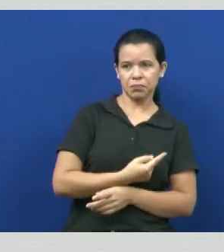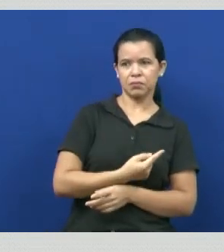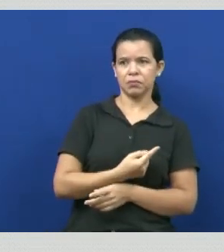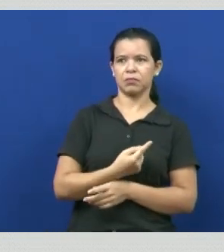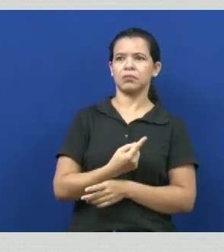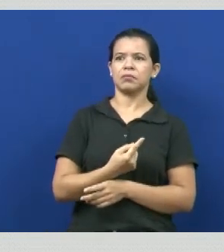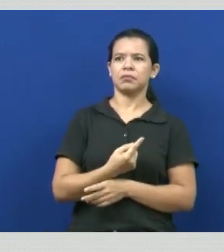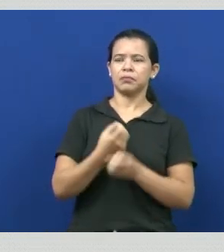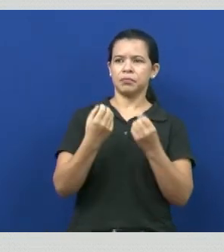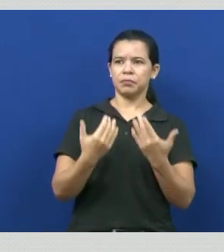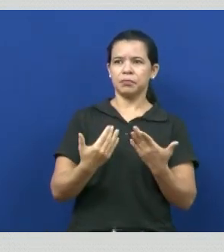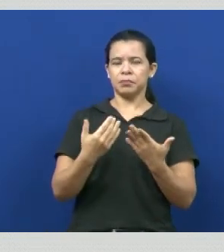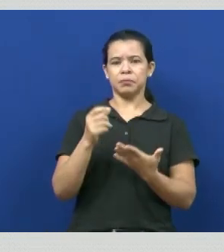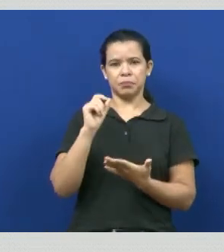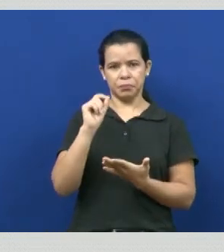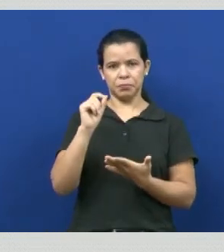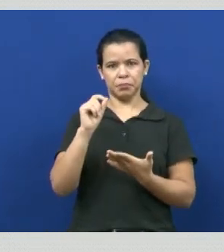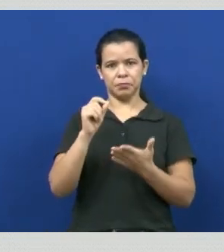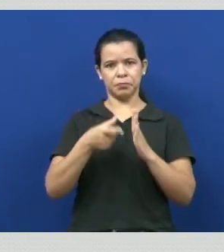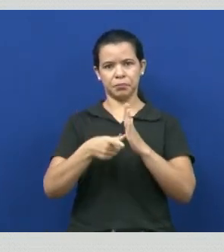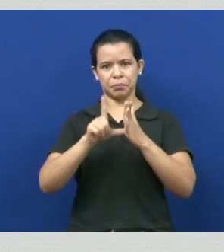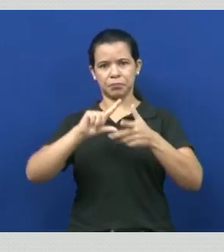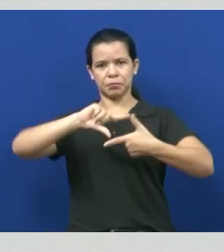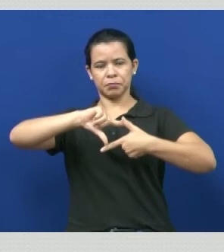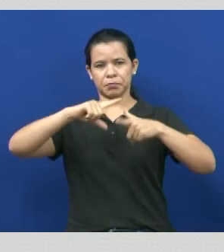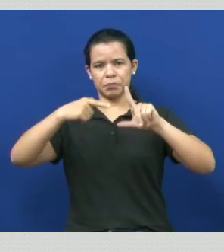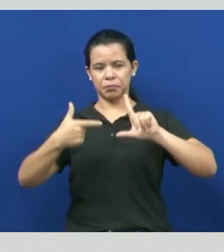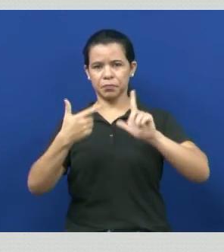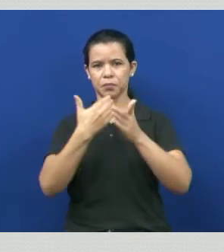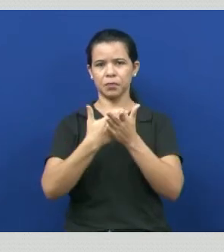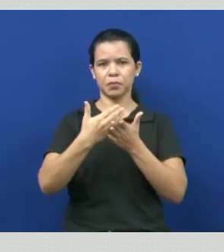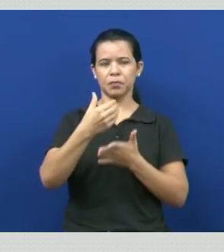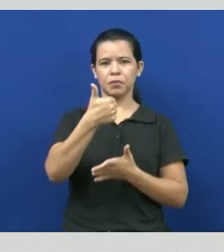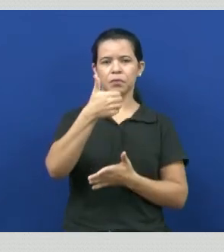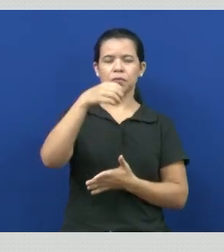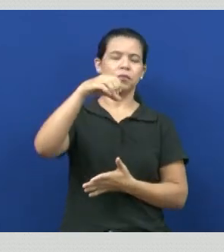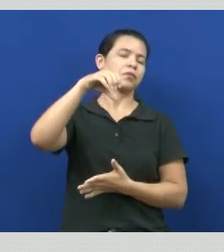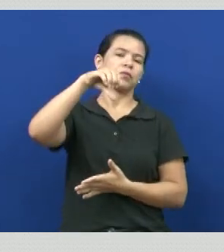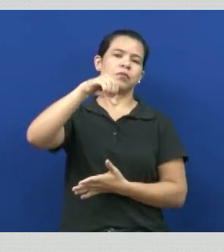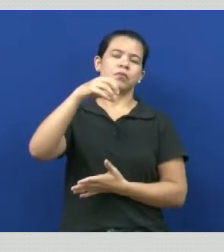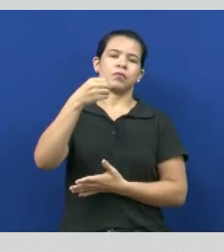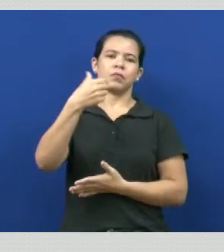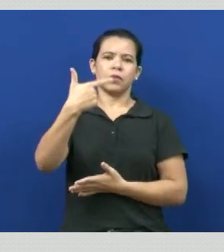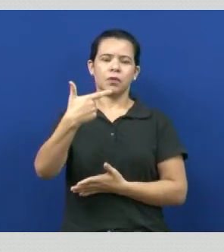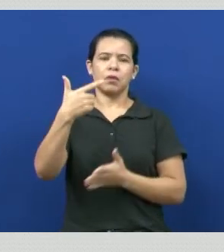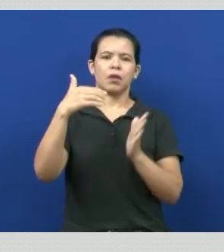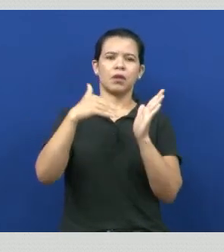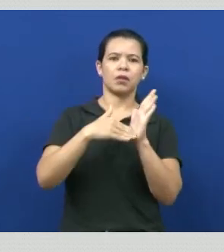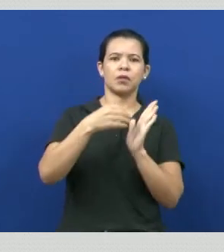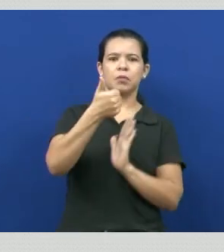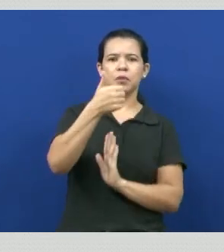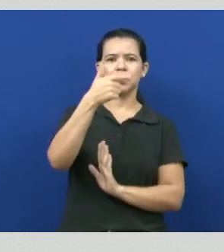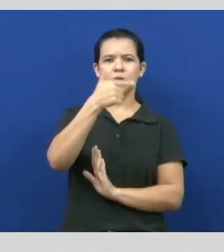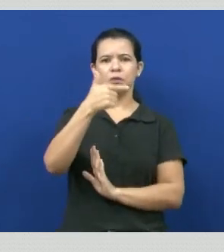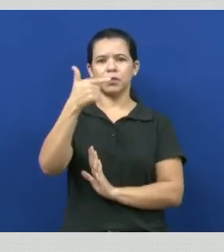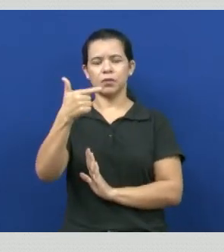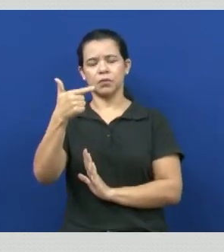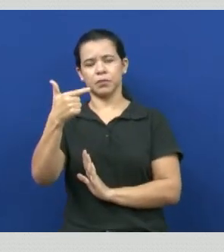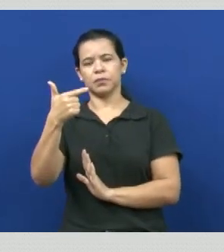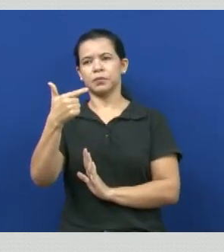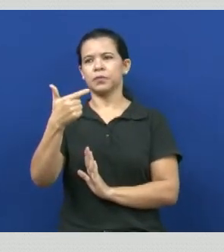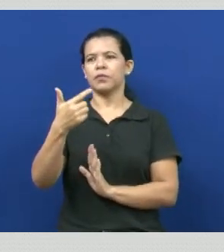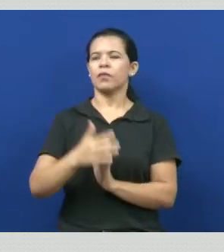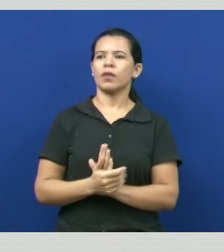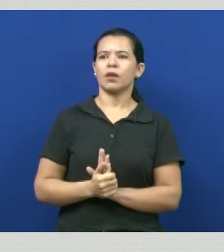pré-modernismo? Ele iniciou em 1902, e terminou em 1922 com a Semana de Arte